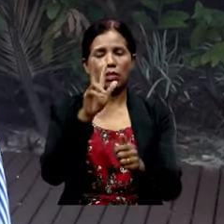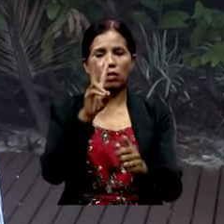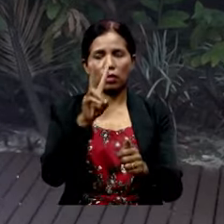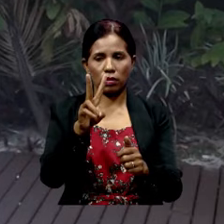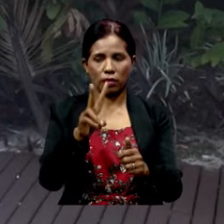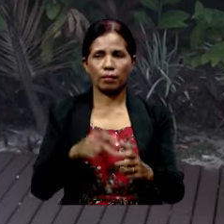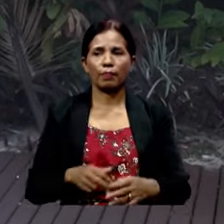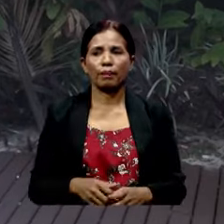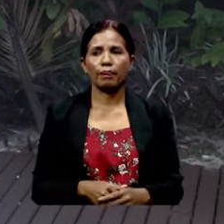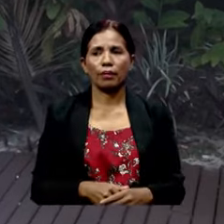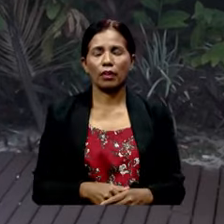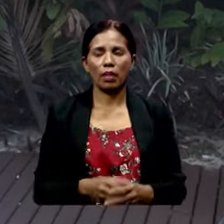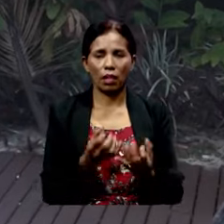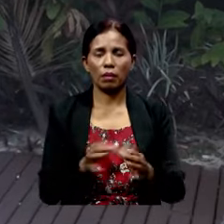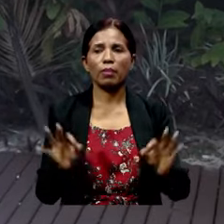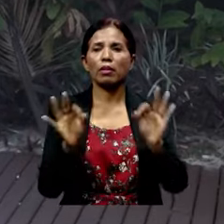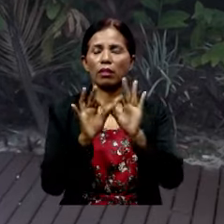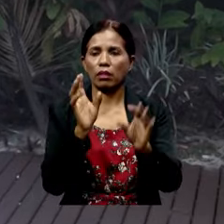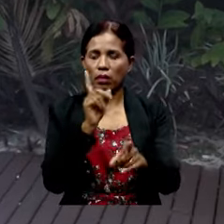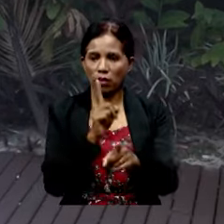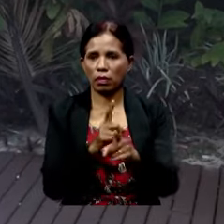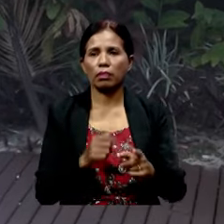máquinas. Não é importante, talvez.